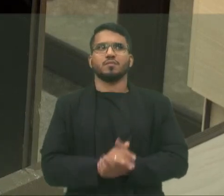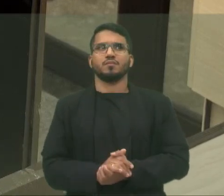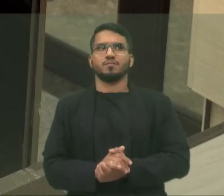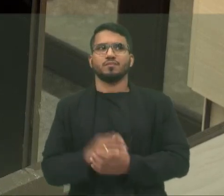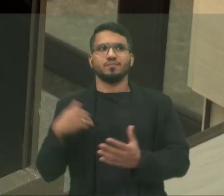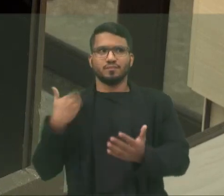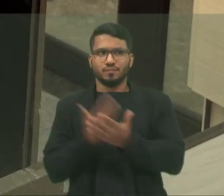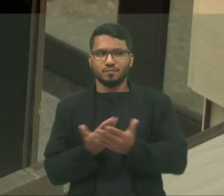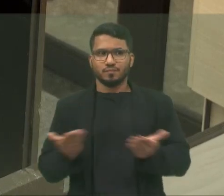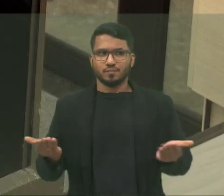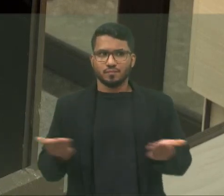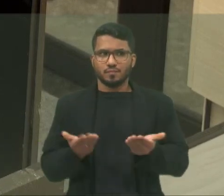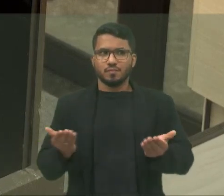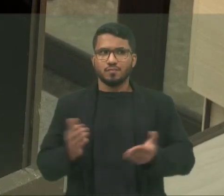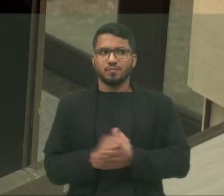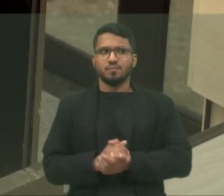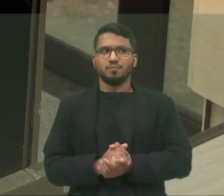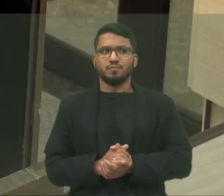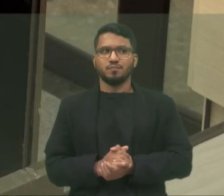hoje.